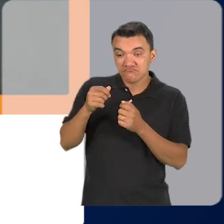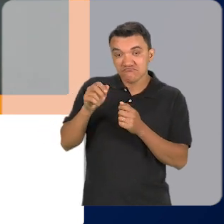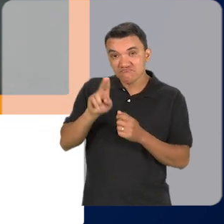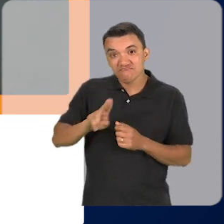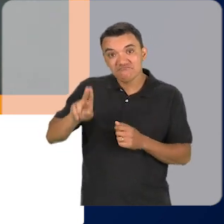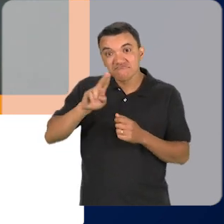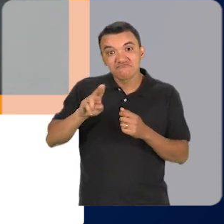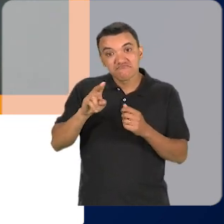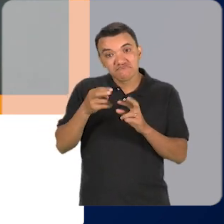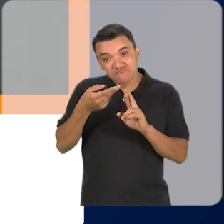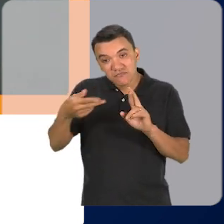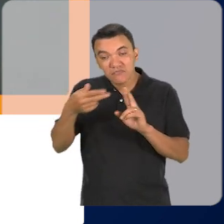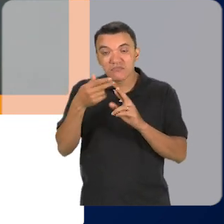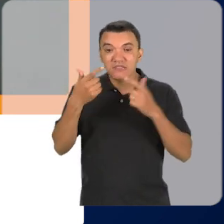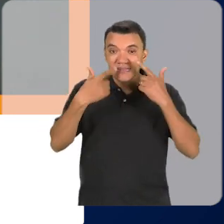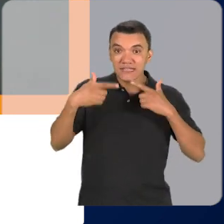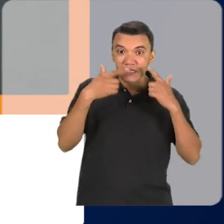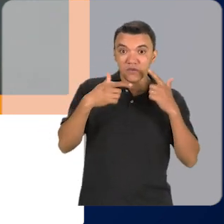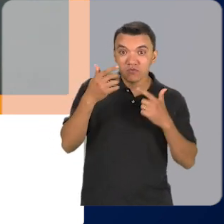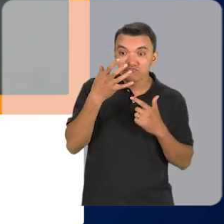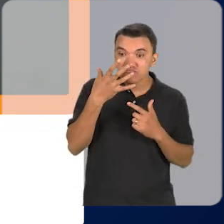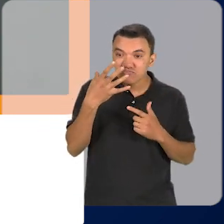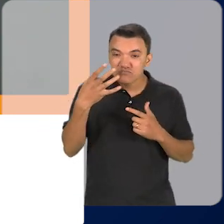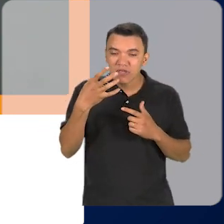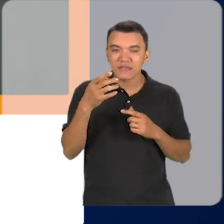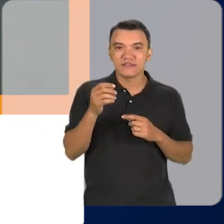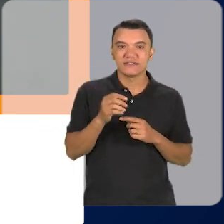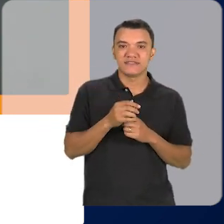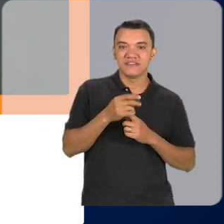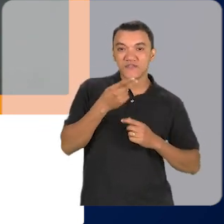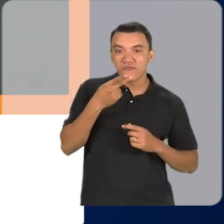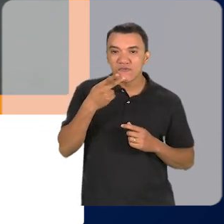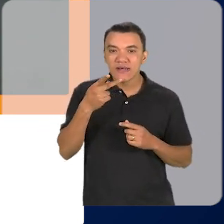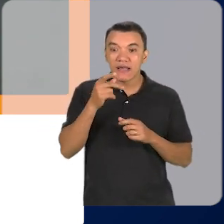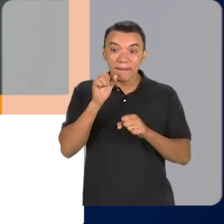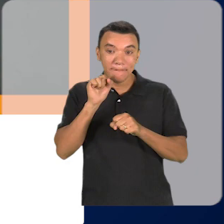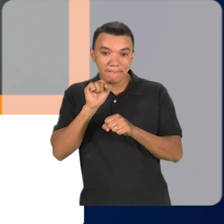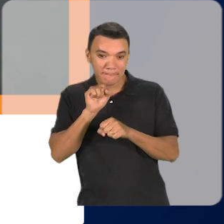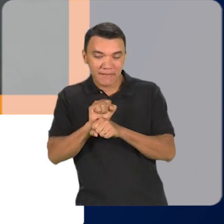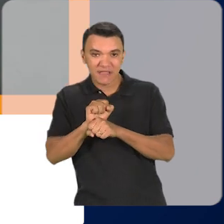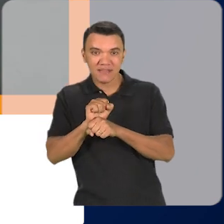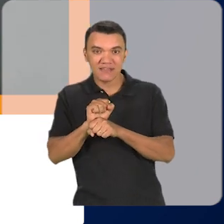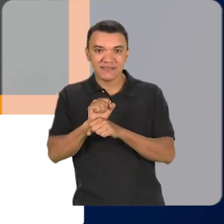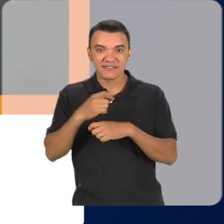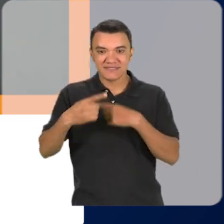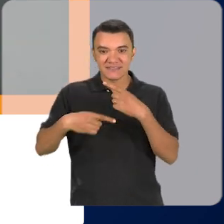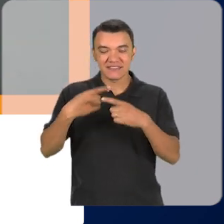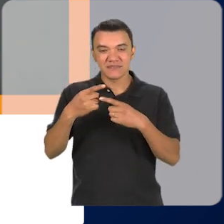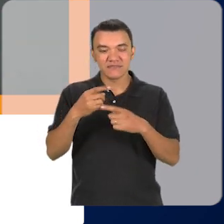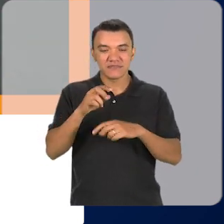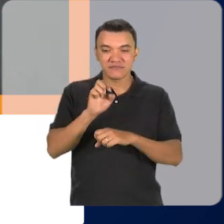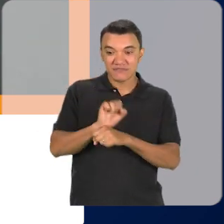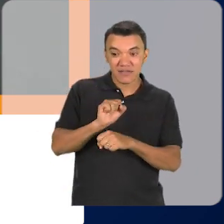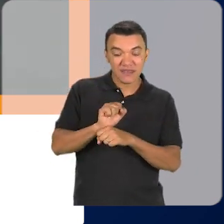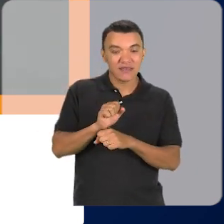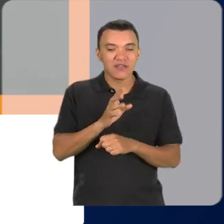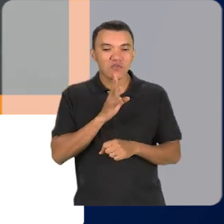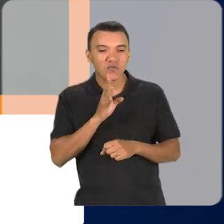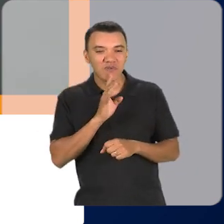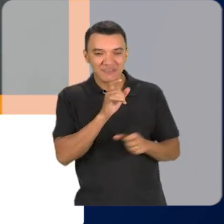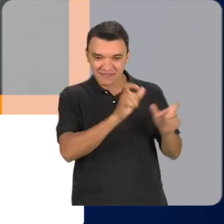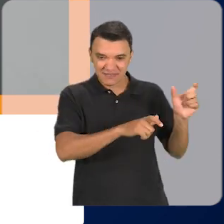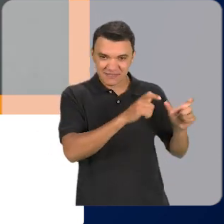recurso linguístico para atrair. Ele dá aquela paradinha, porque, evidentemente, depois ele começa a conhecer quem são os